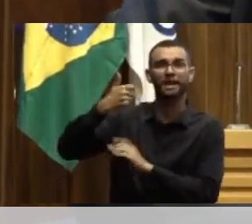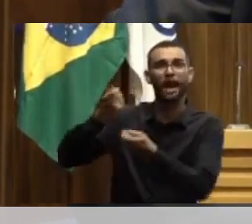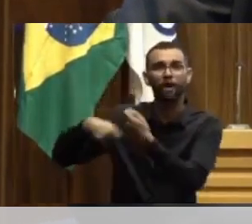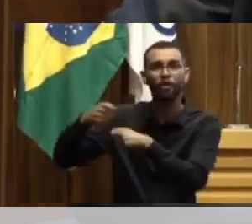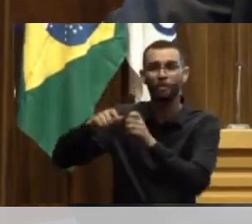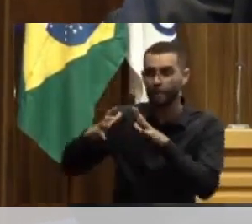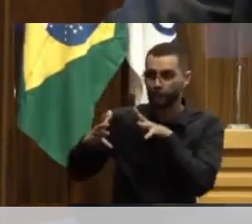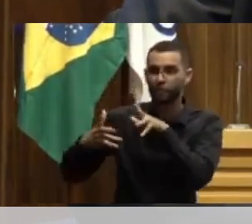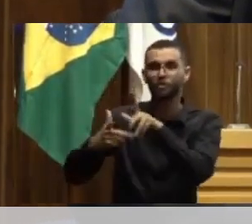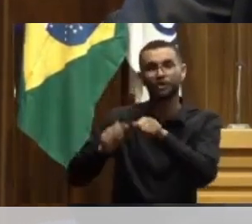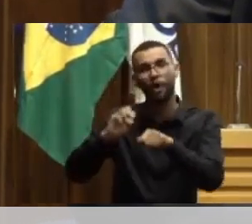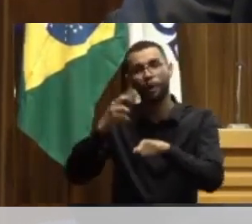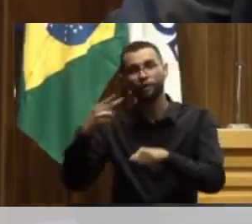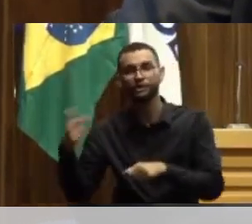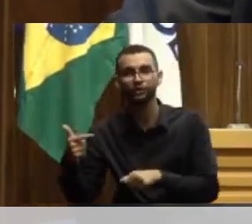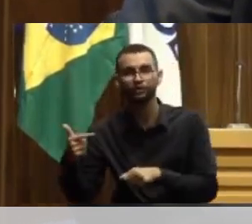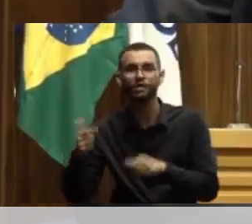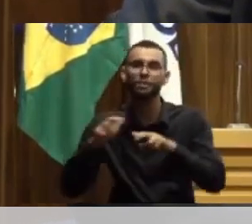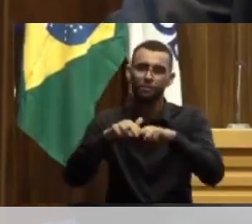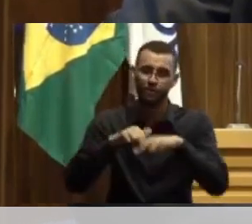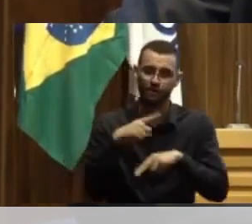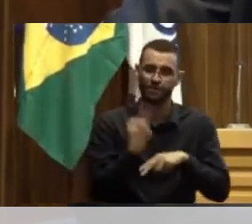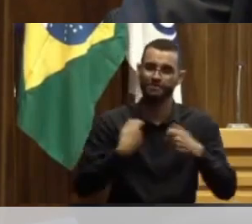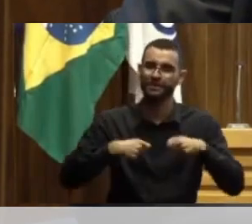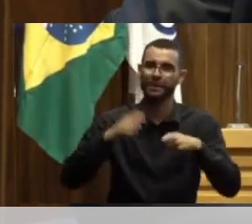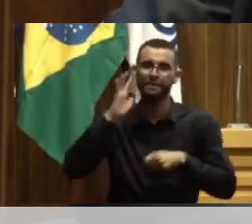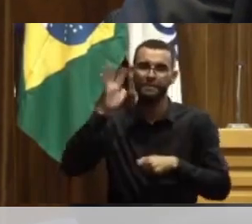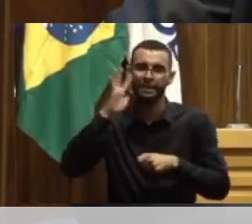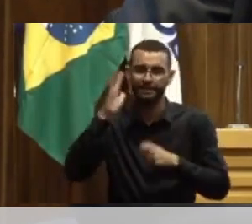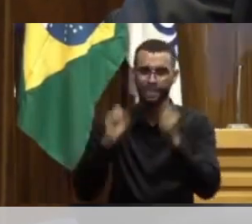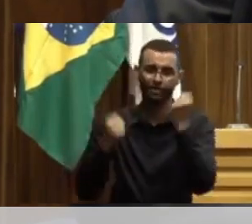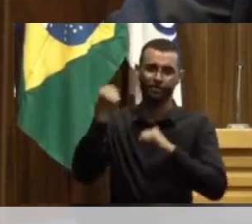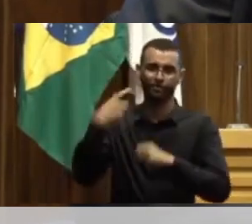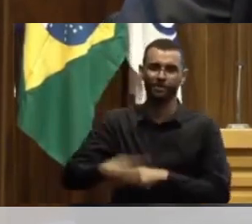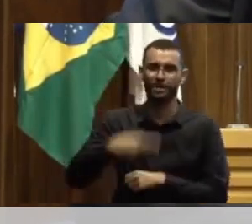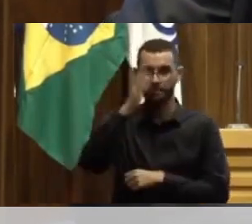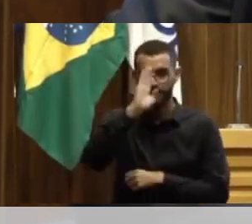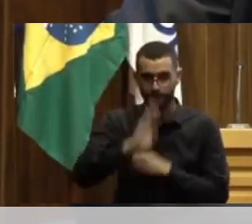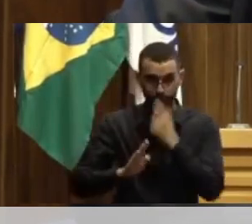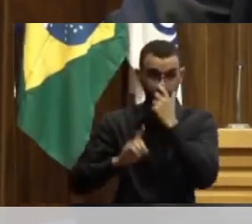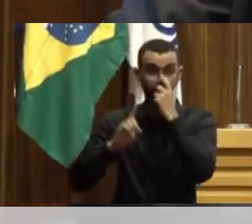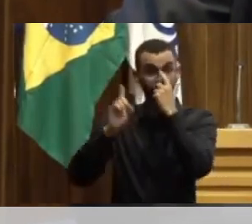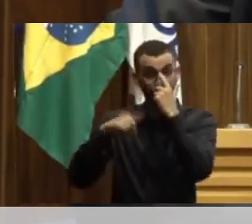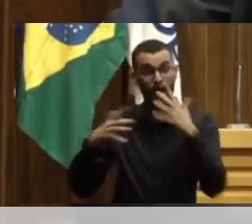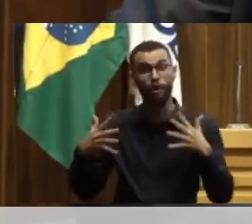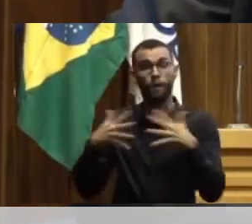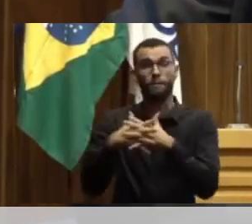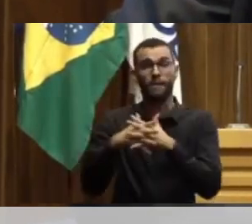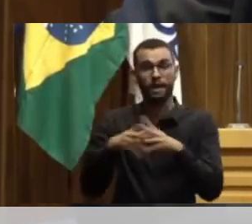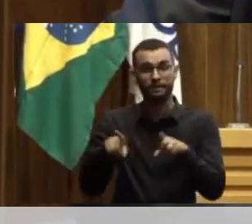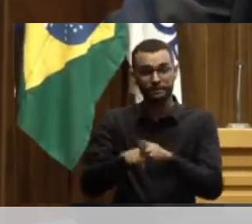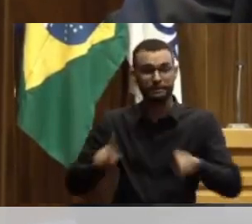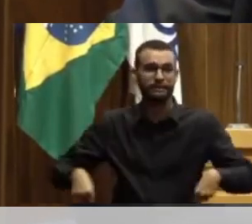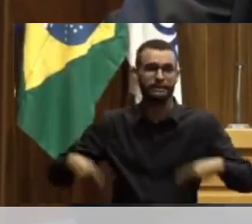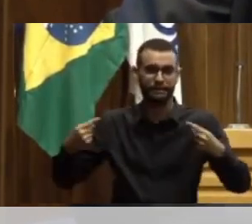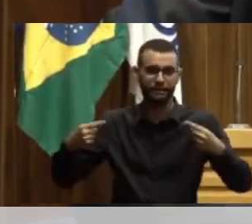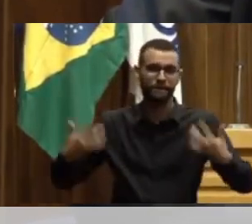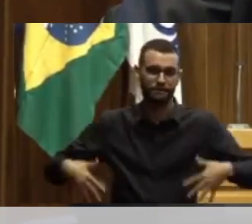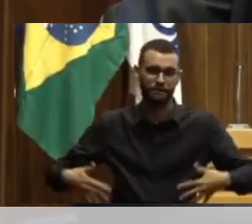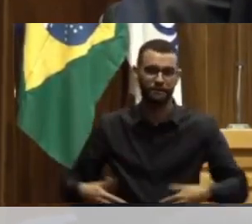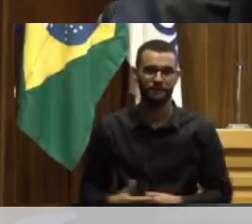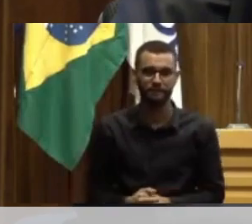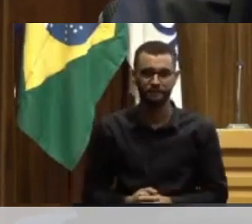nesse cenário que nós temos que pensar a indústria brasileira, complexo e desafiador. Mas eu vejo que